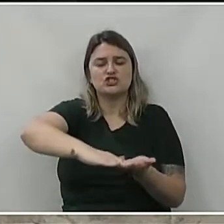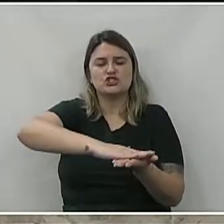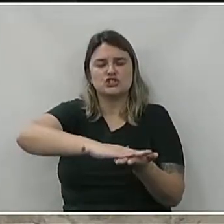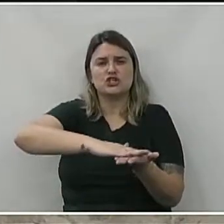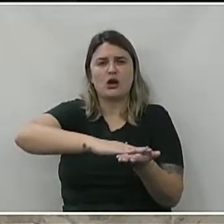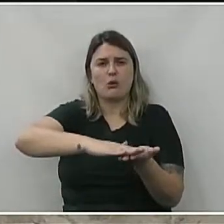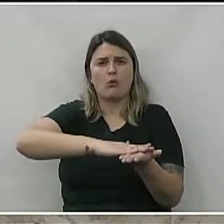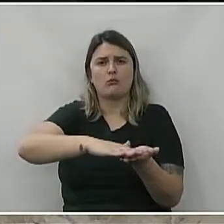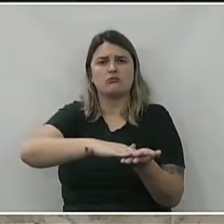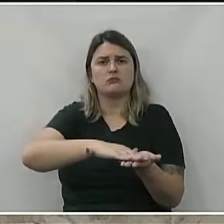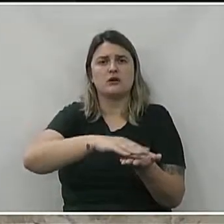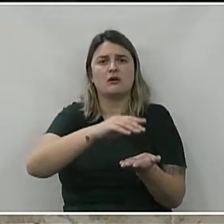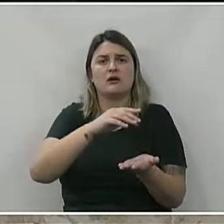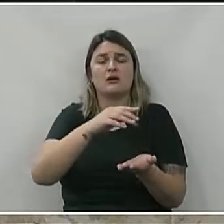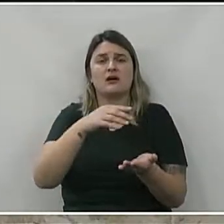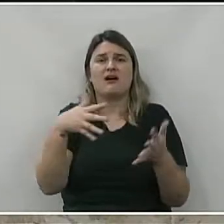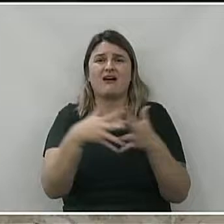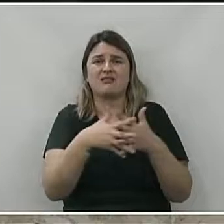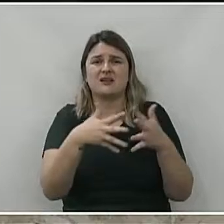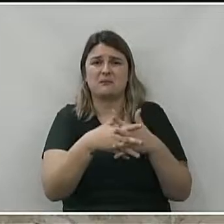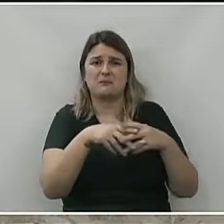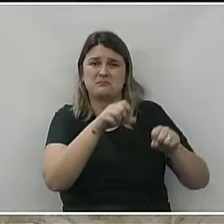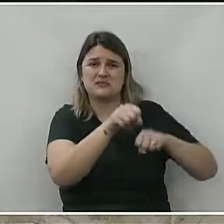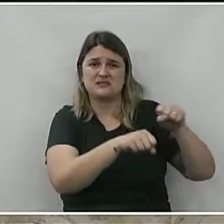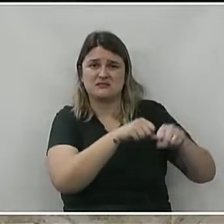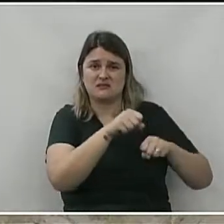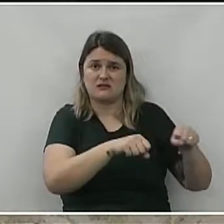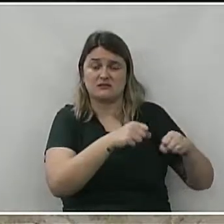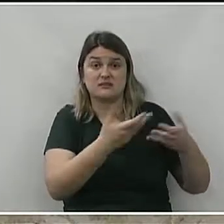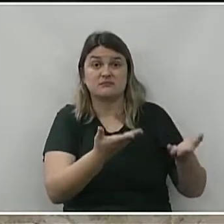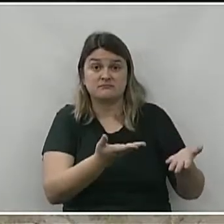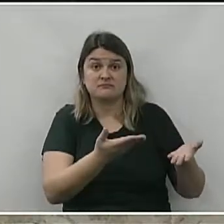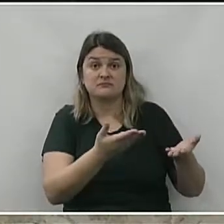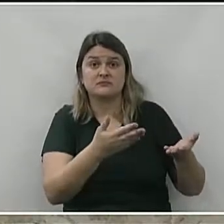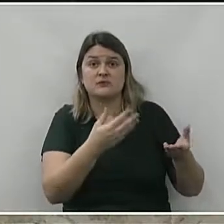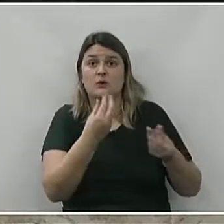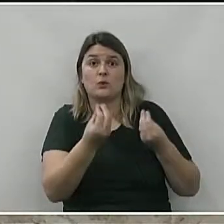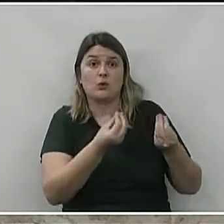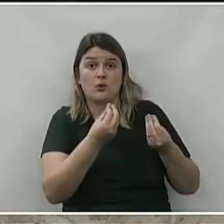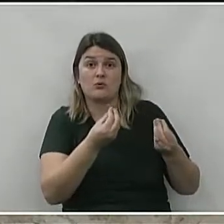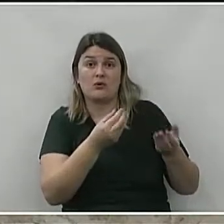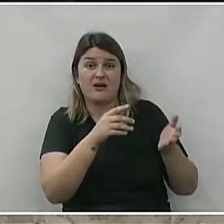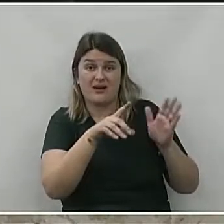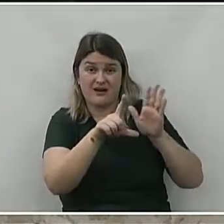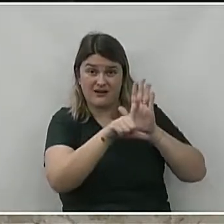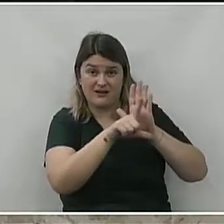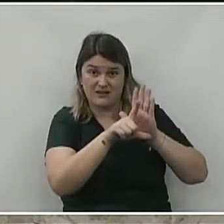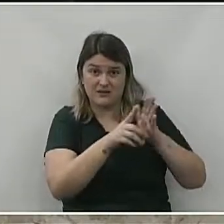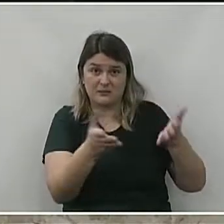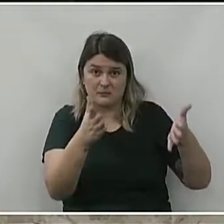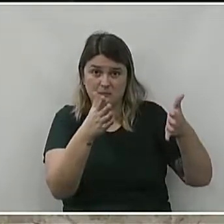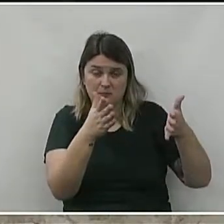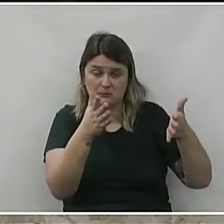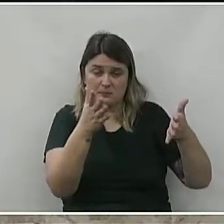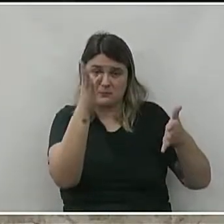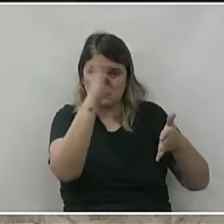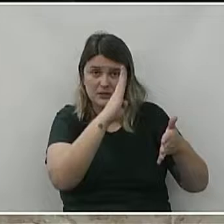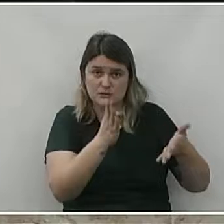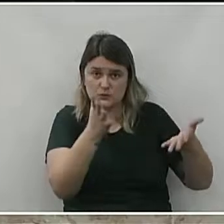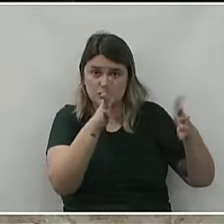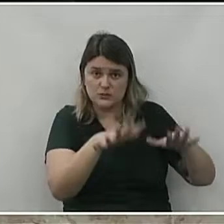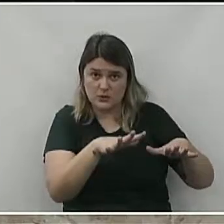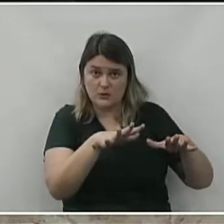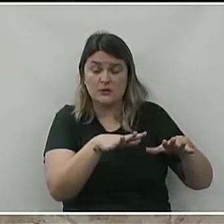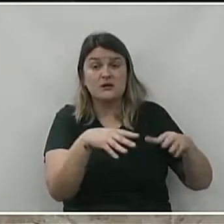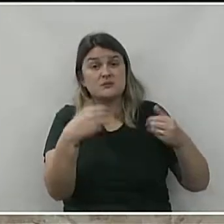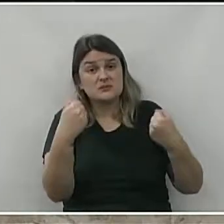podemos mais nos depararmos com essa situação. A gente tem que fazer com que essa lei brasileira de inclusão ela saia do papel, assim como a